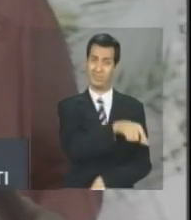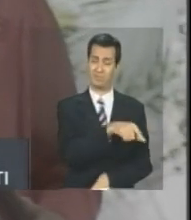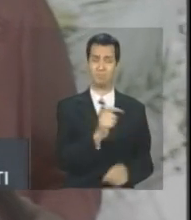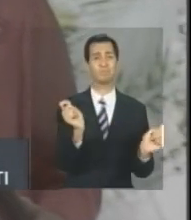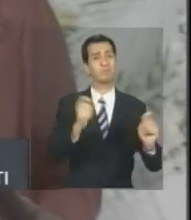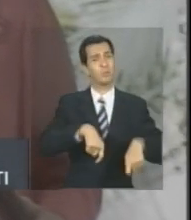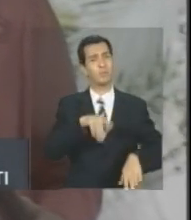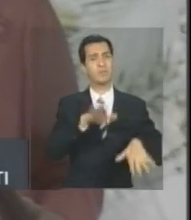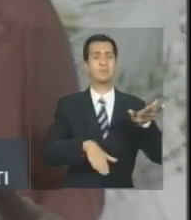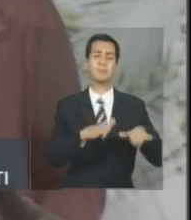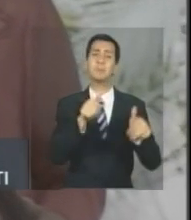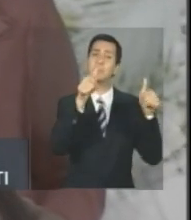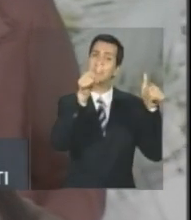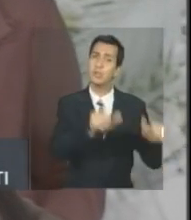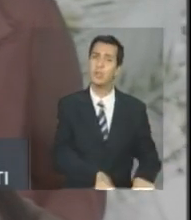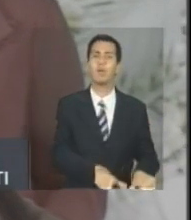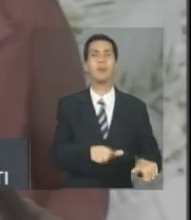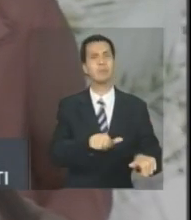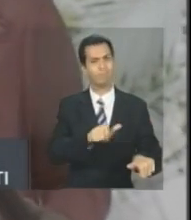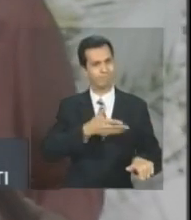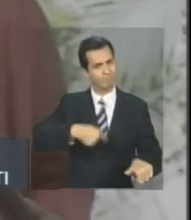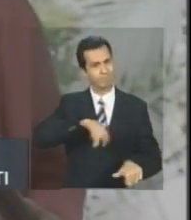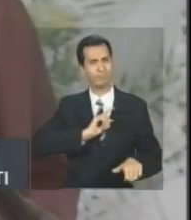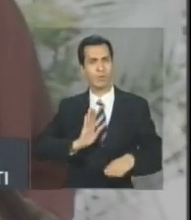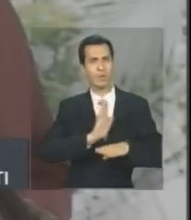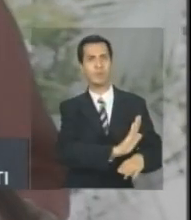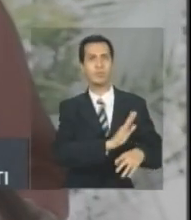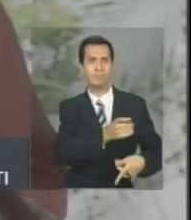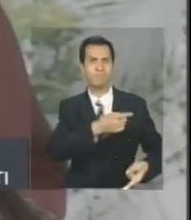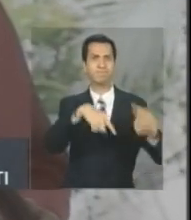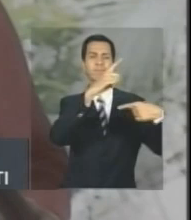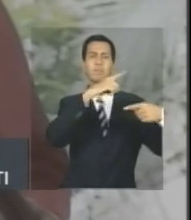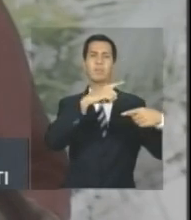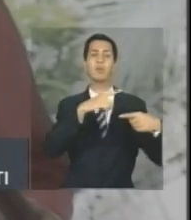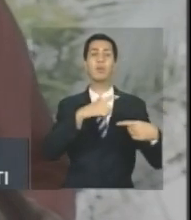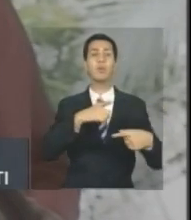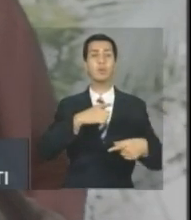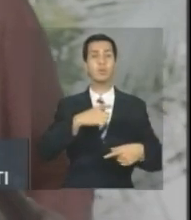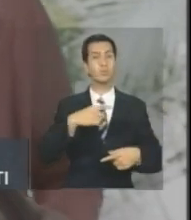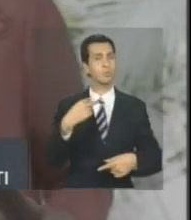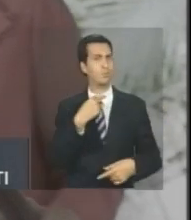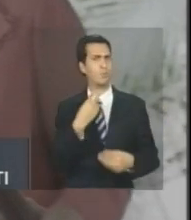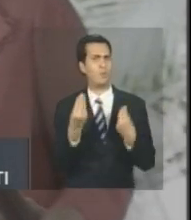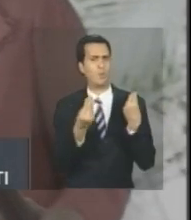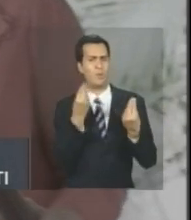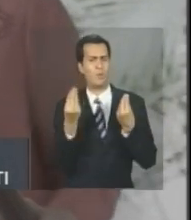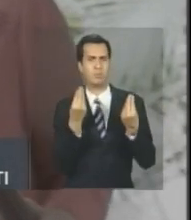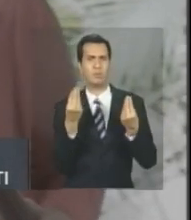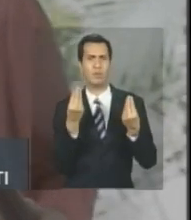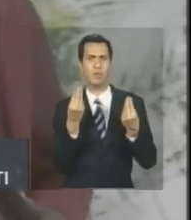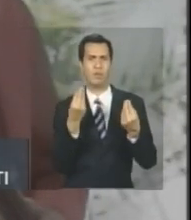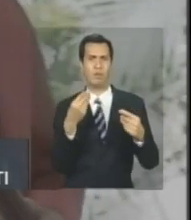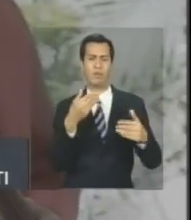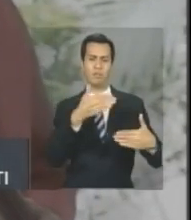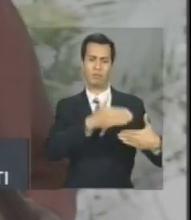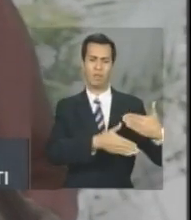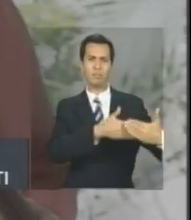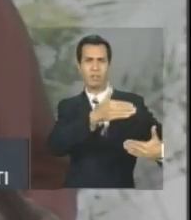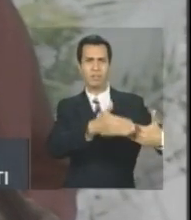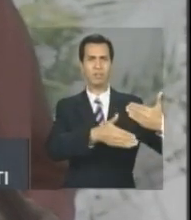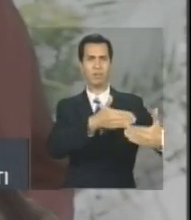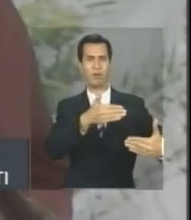injustamente castigados. Não podemos, portanto, permitir que seja interrompida a trajetória